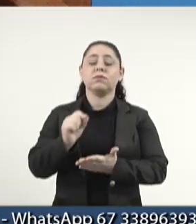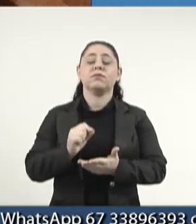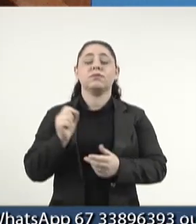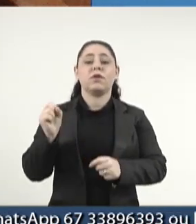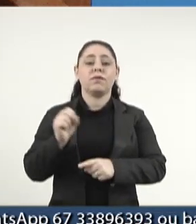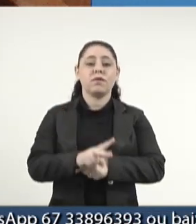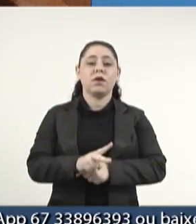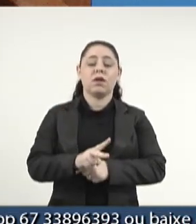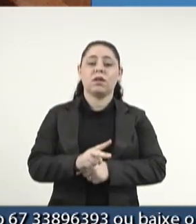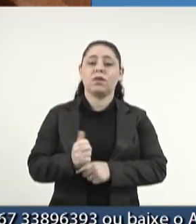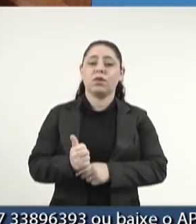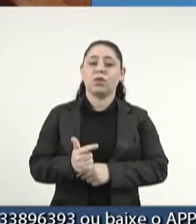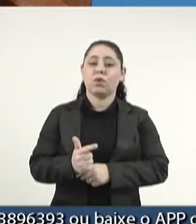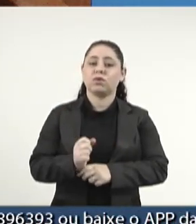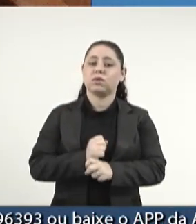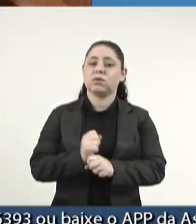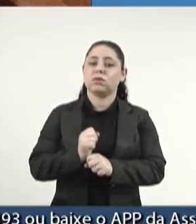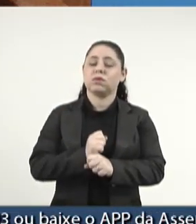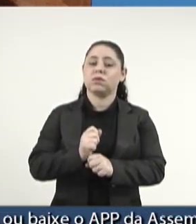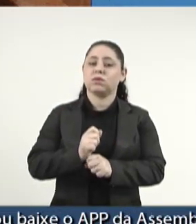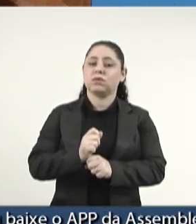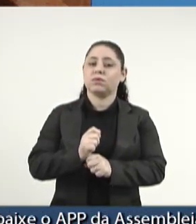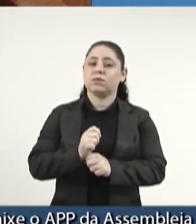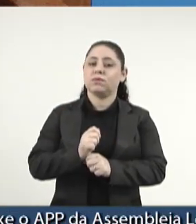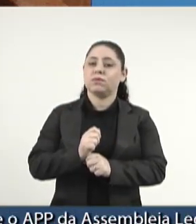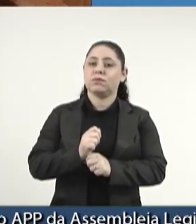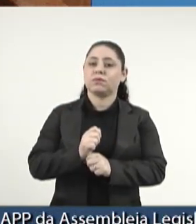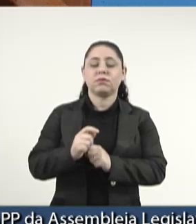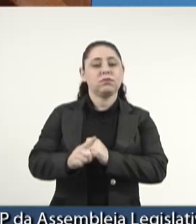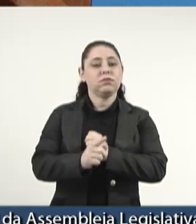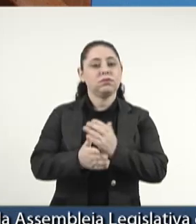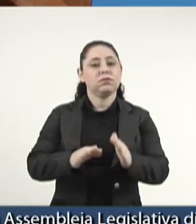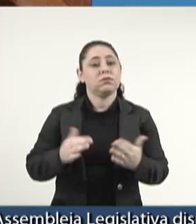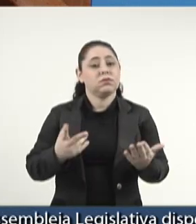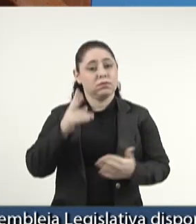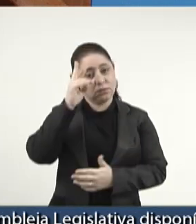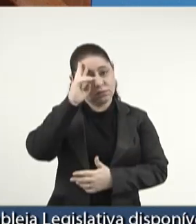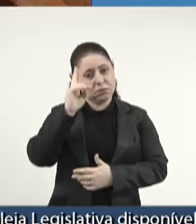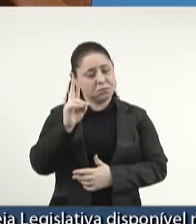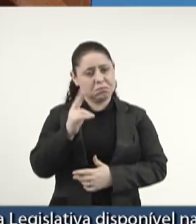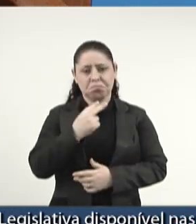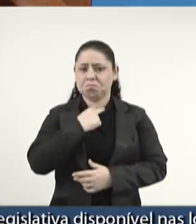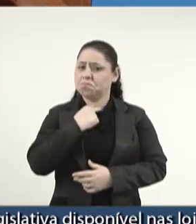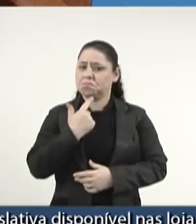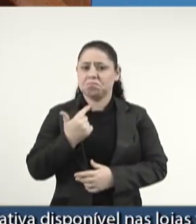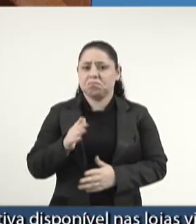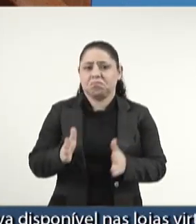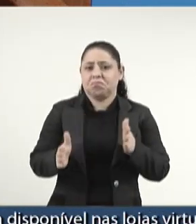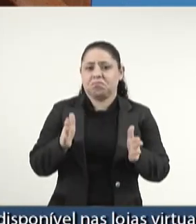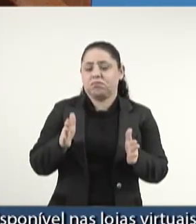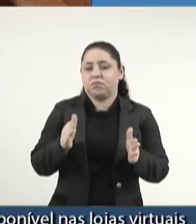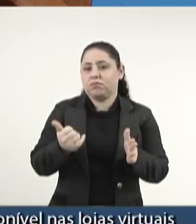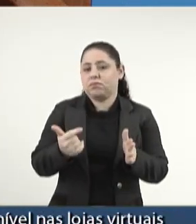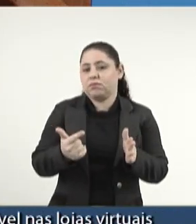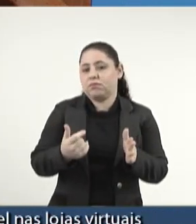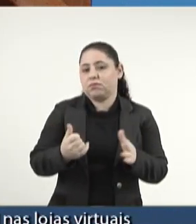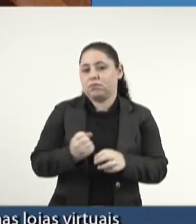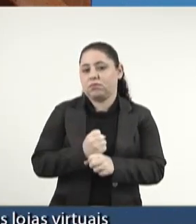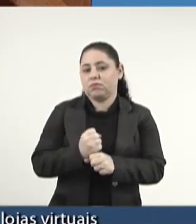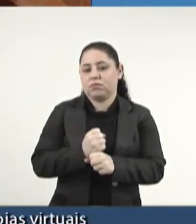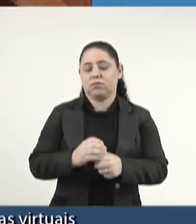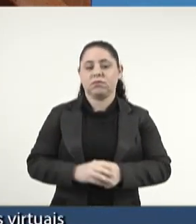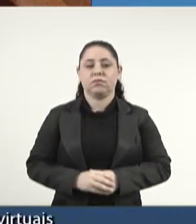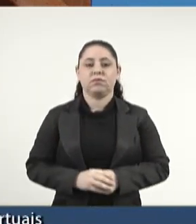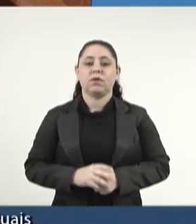contratação de 12 anos de assistência, quando a diretoria verdadeiramente não possui esses 12 anos.